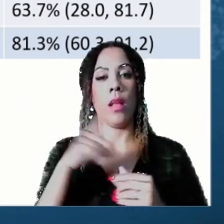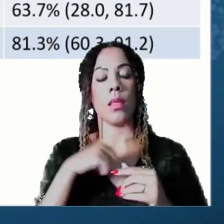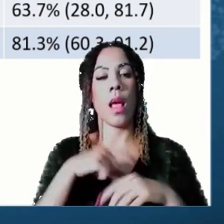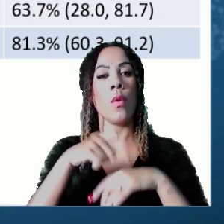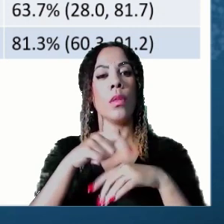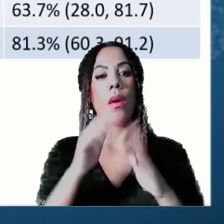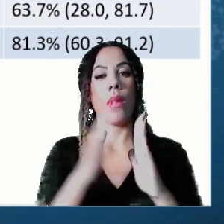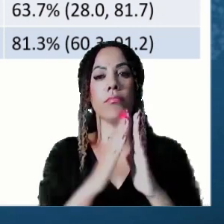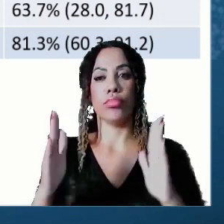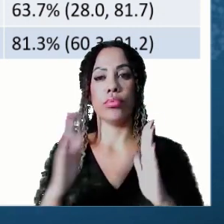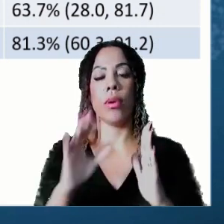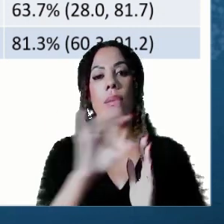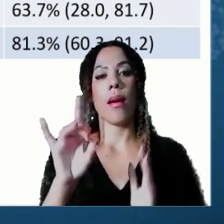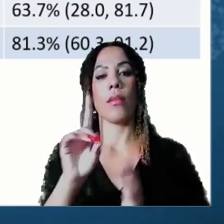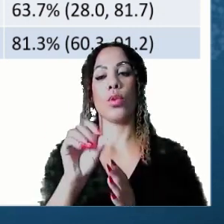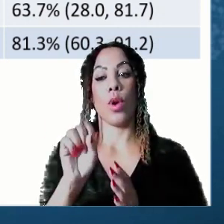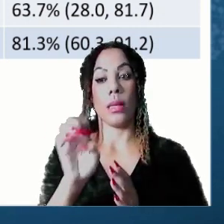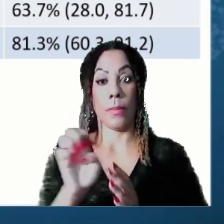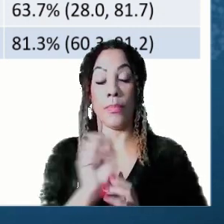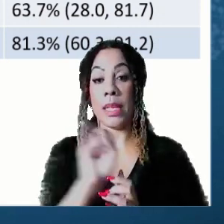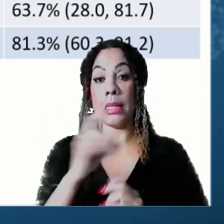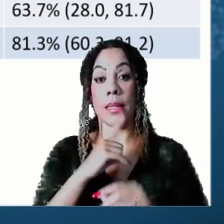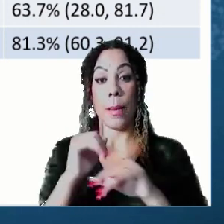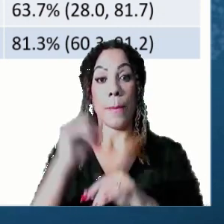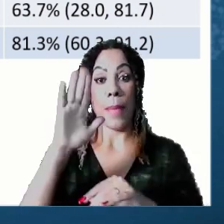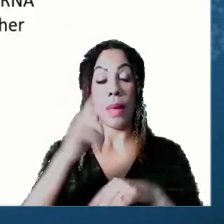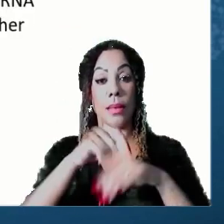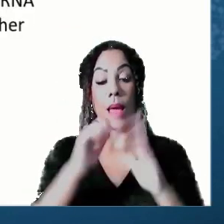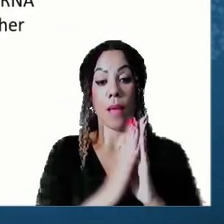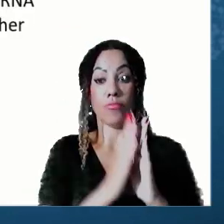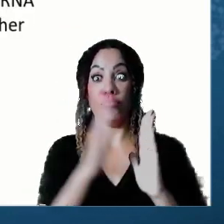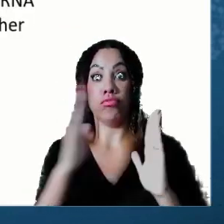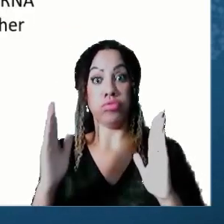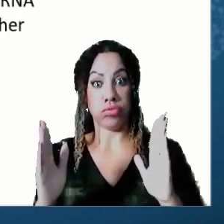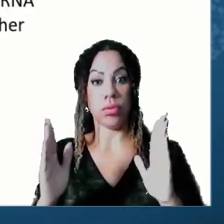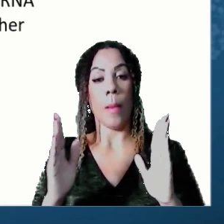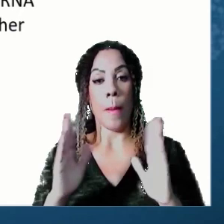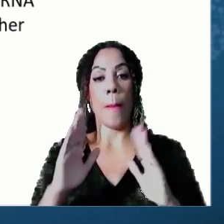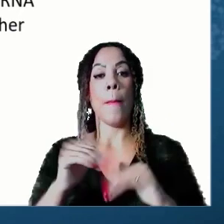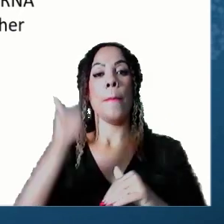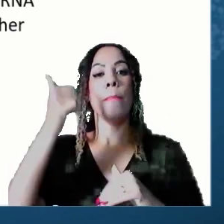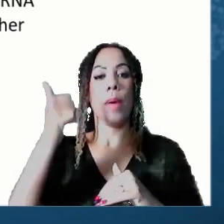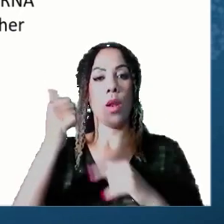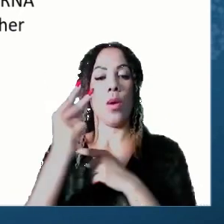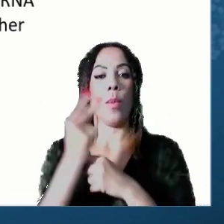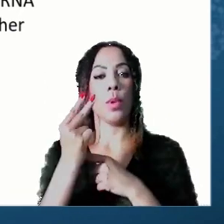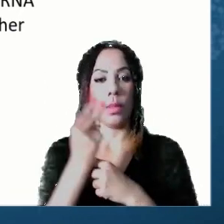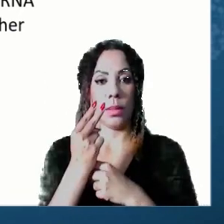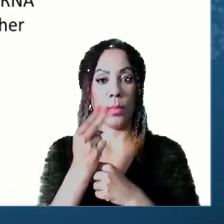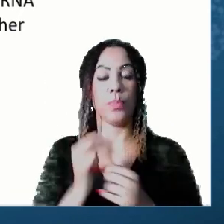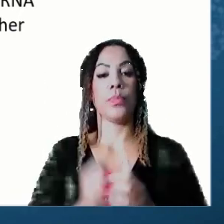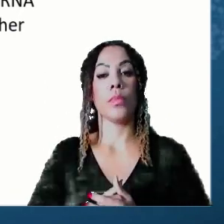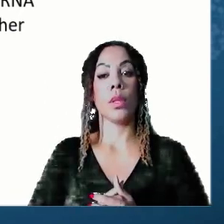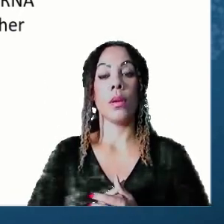intervalos entre 2 doses, quanto maior o intervalo, melhor a cobertura e a proteção.